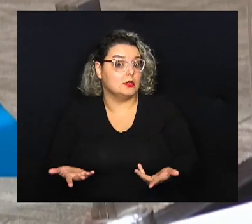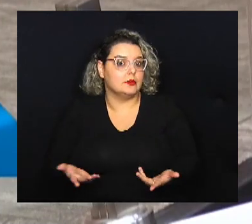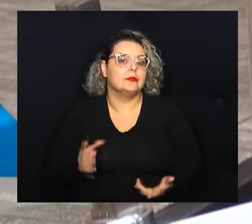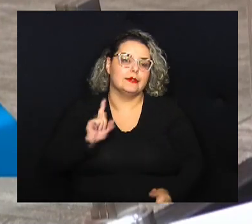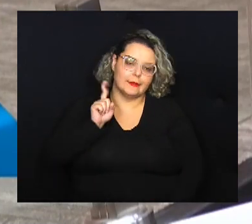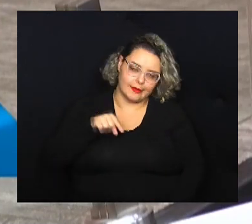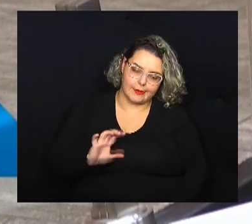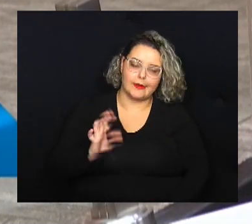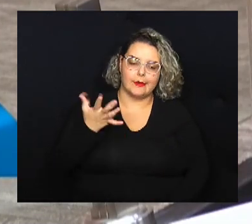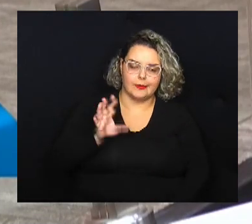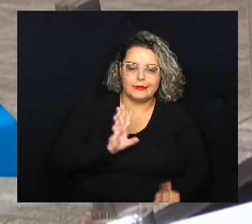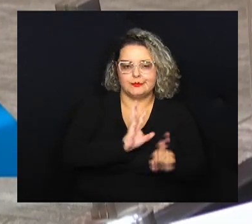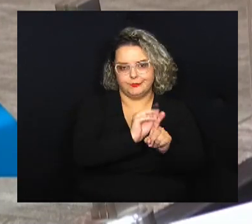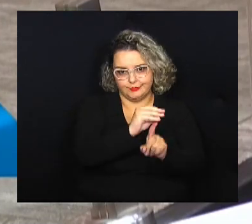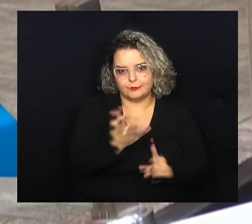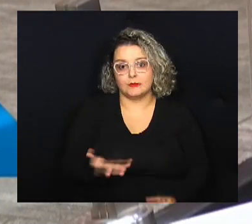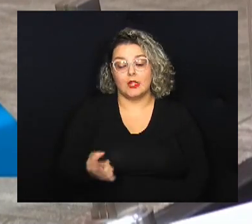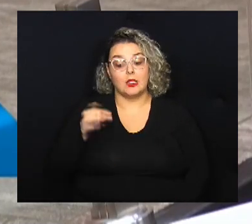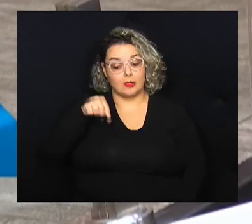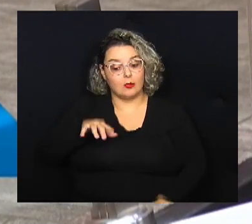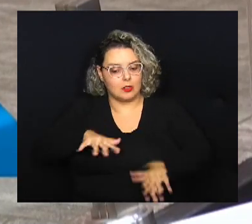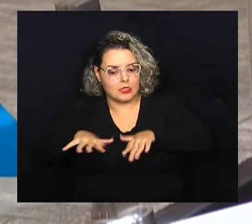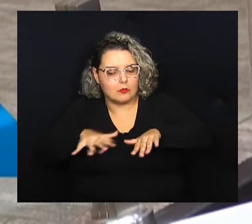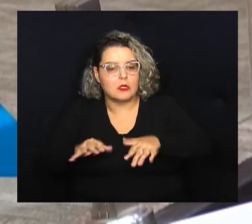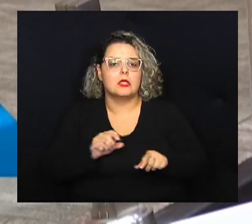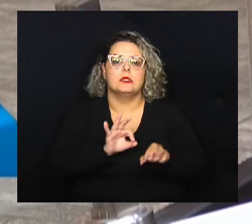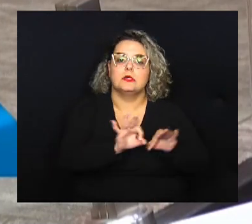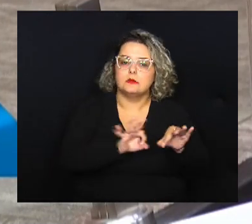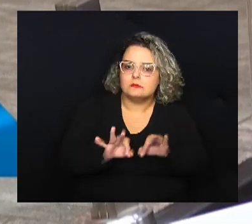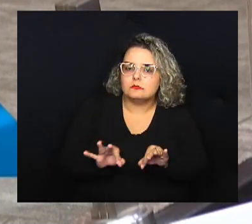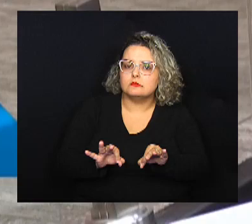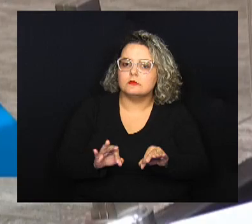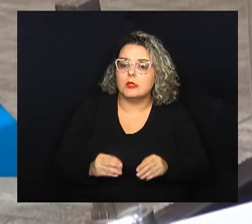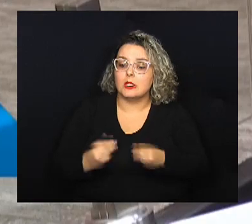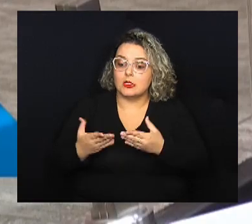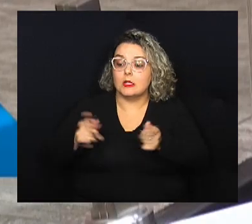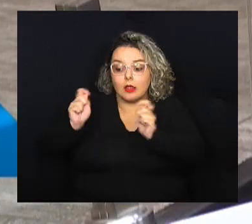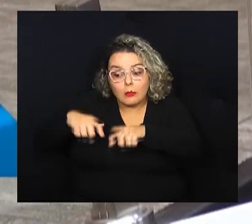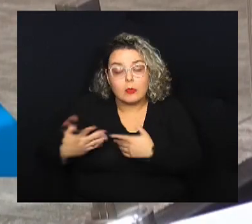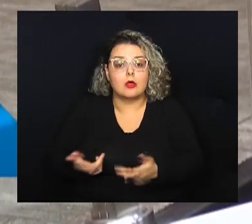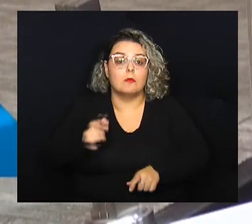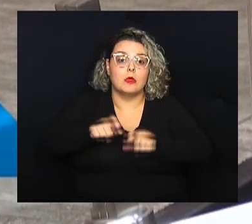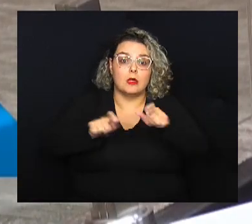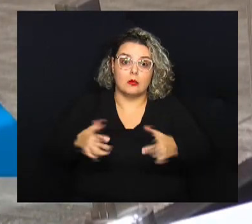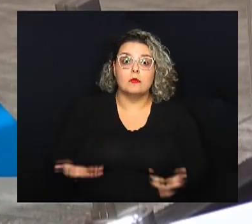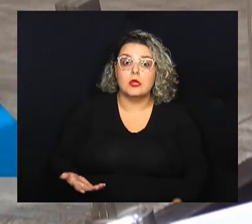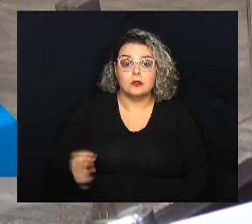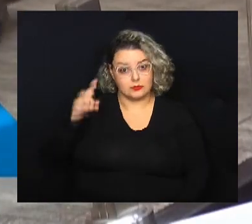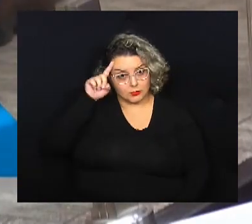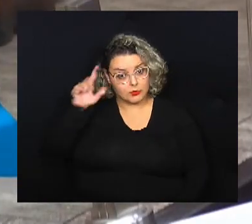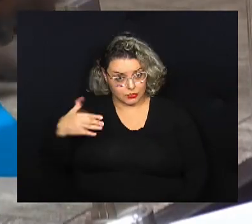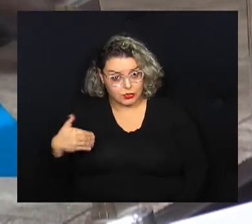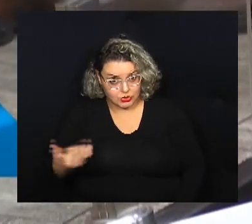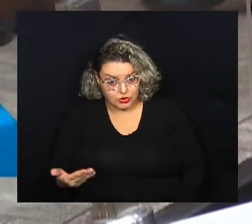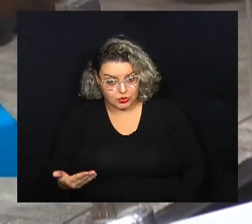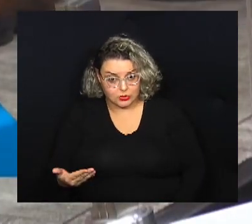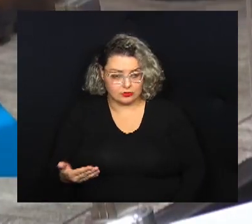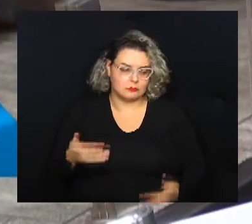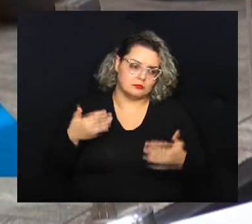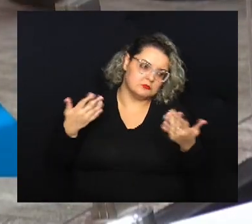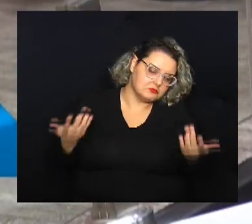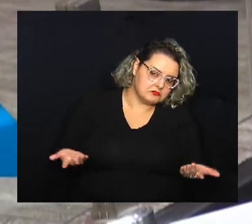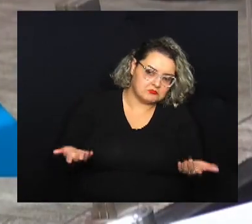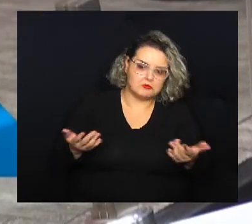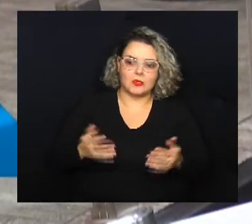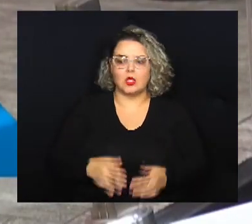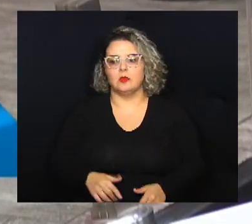esse movimento, a gente quer que esse programa ele traga capacitação exatamente para as pessoas que estão no dia a dia. Então, seja o gerente